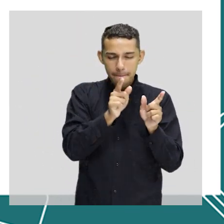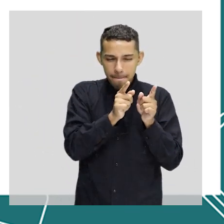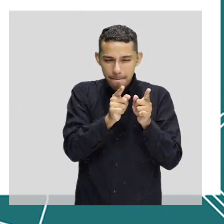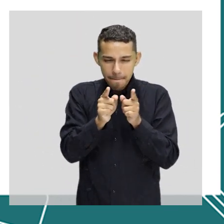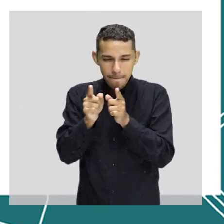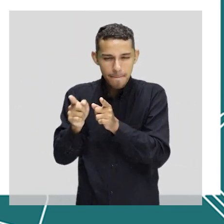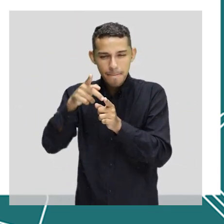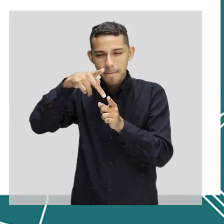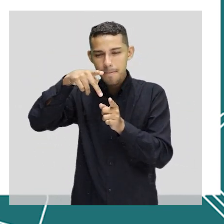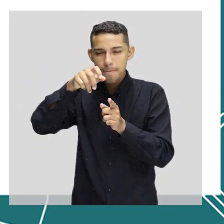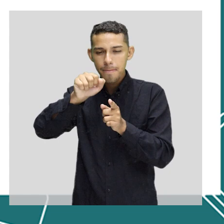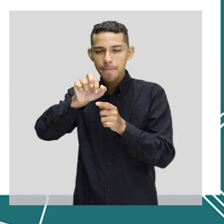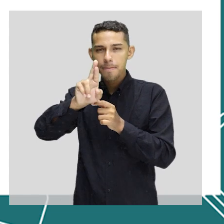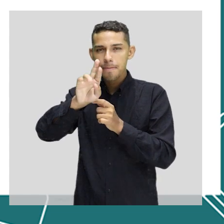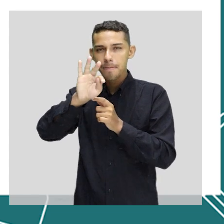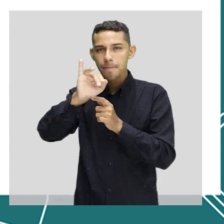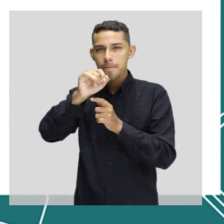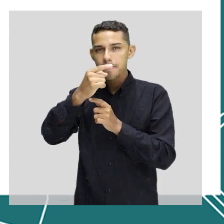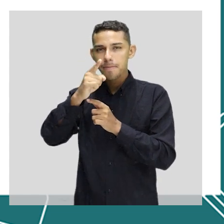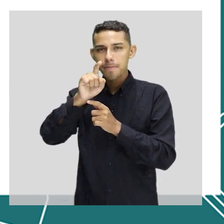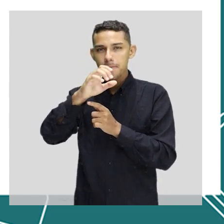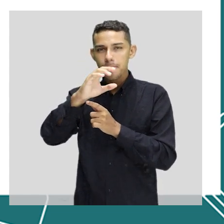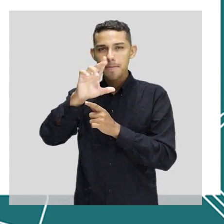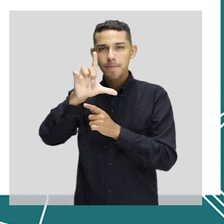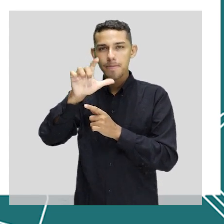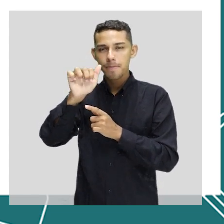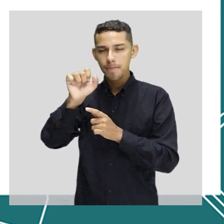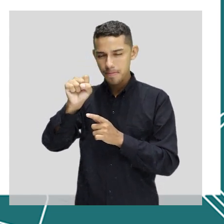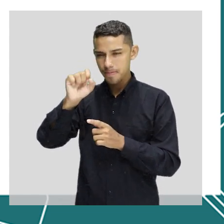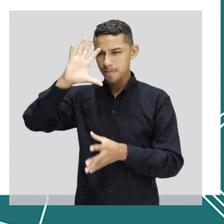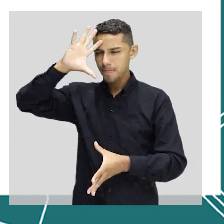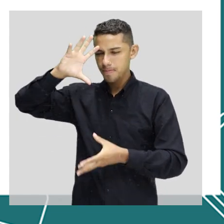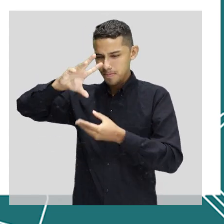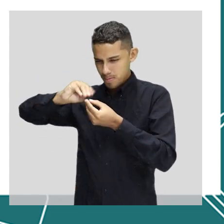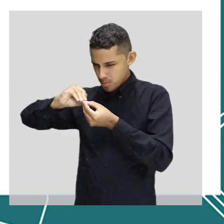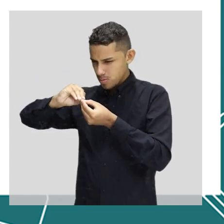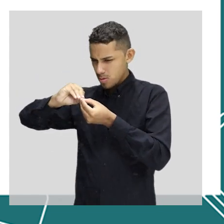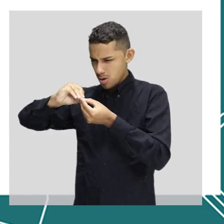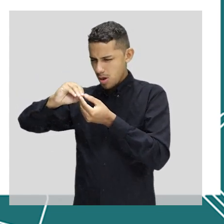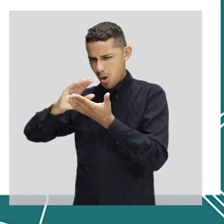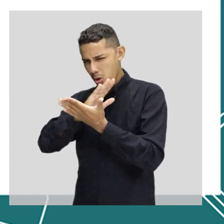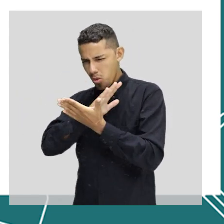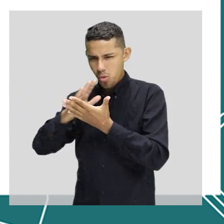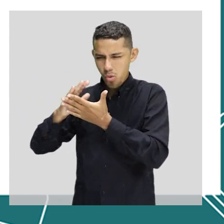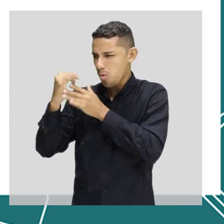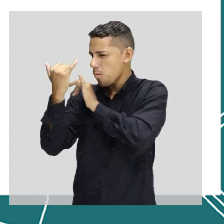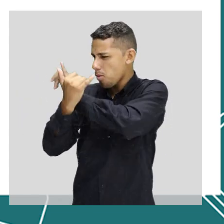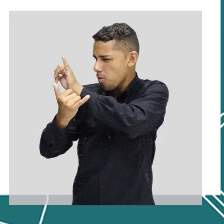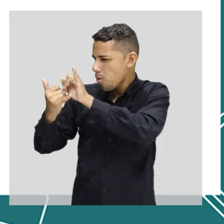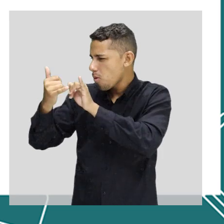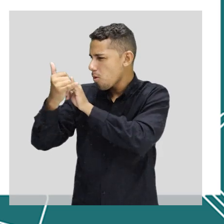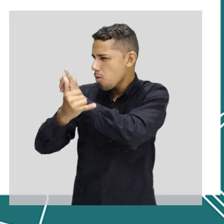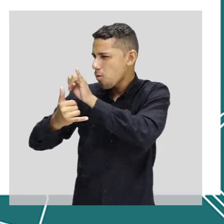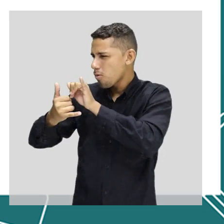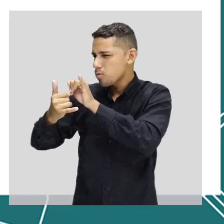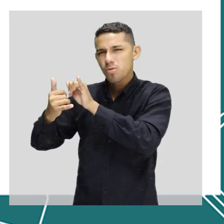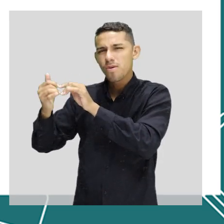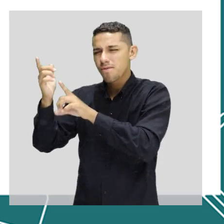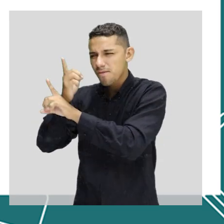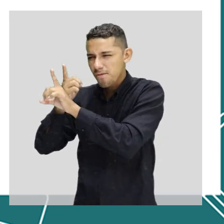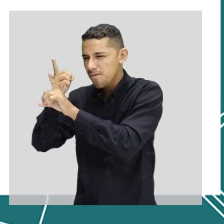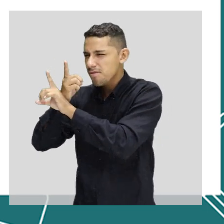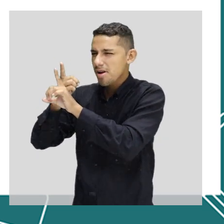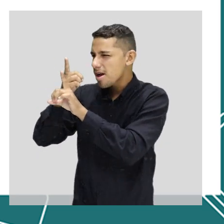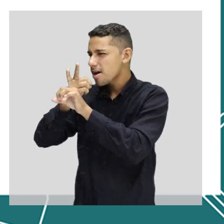sobre os aceleradores de partículas, tá ok? Vamos desmistificar muitas informações, né, muitas fake news que